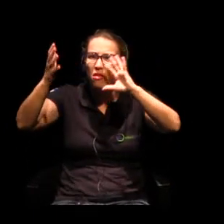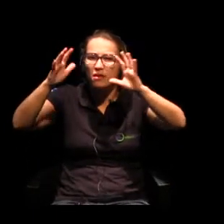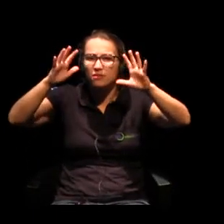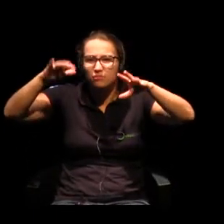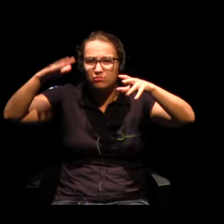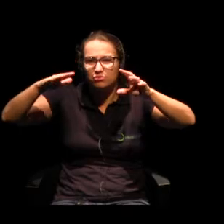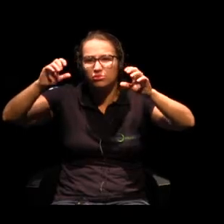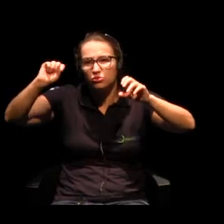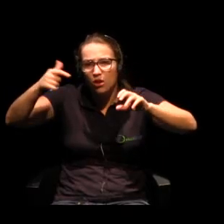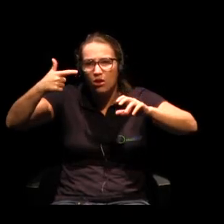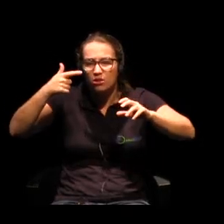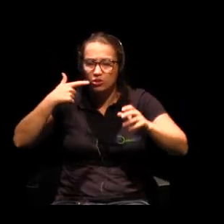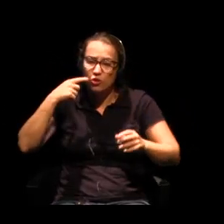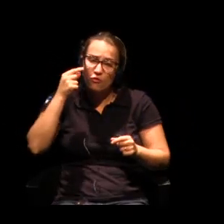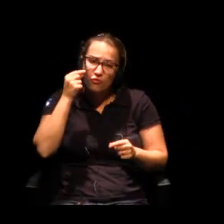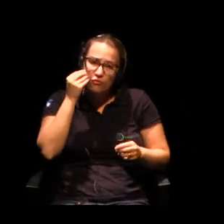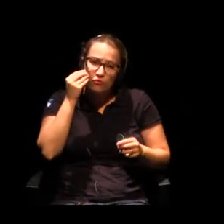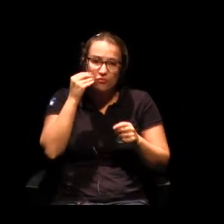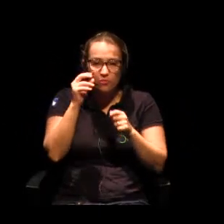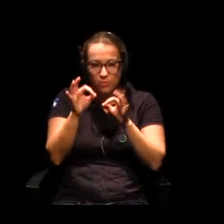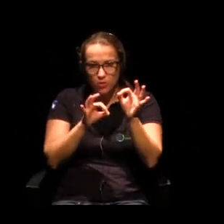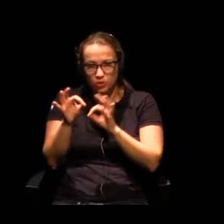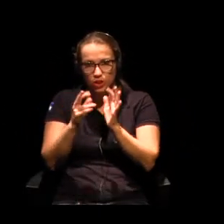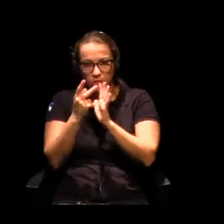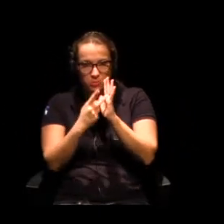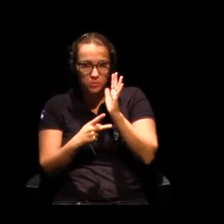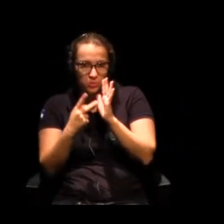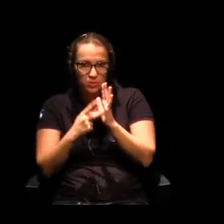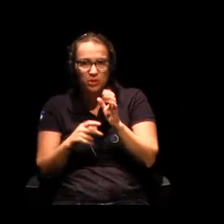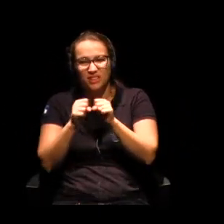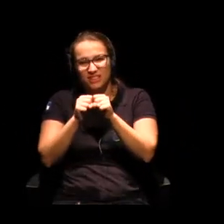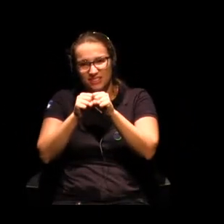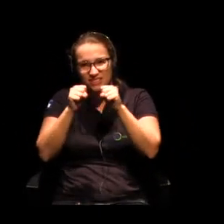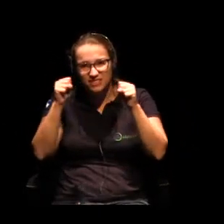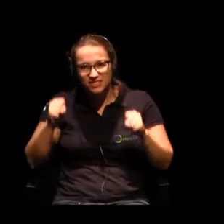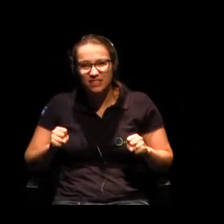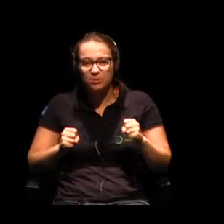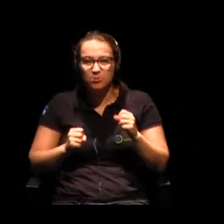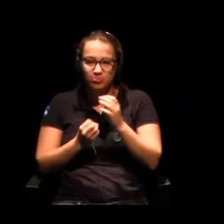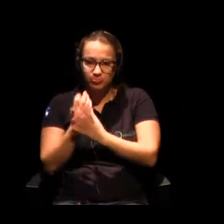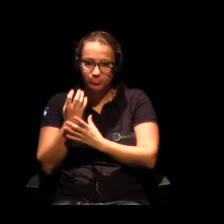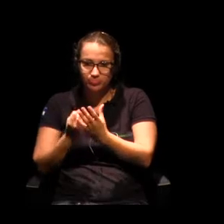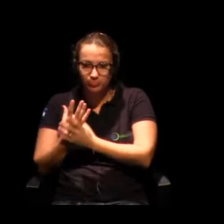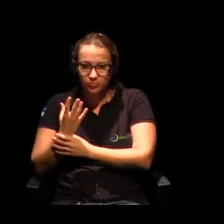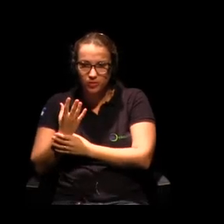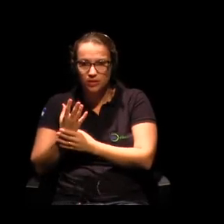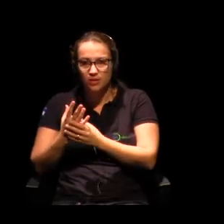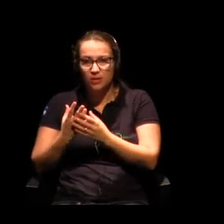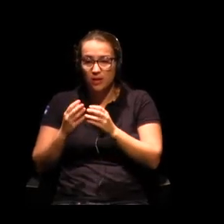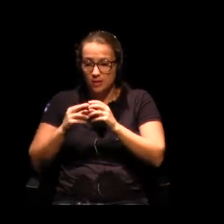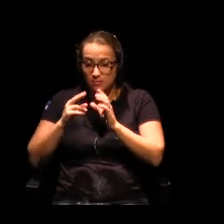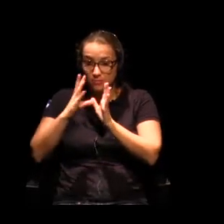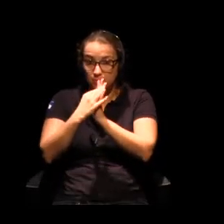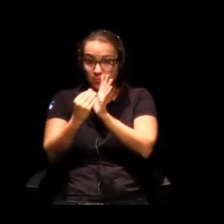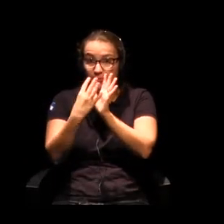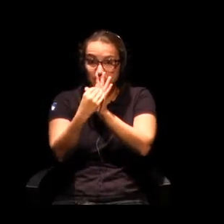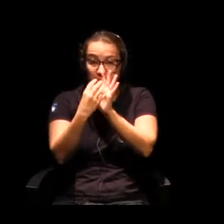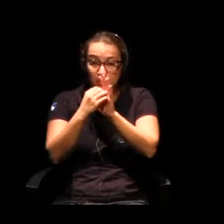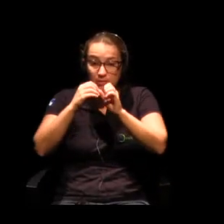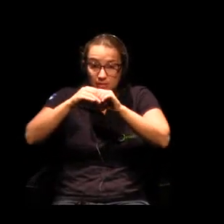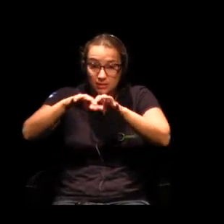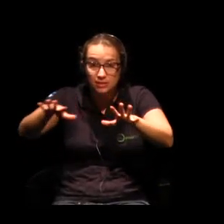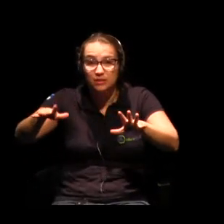problemas climáticos, mas fazemos pequenos projetos pilotos, e assim nós fazemos sistemas replicáveis. Quando